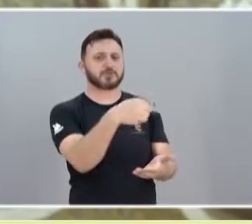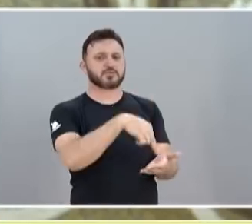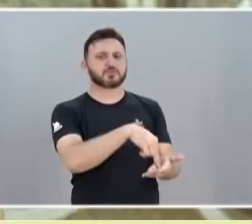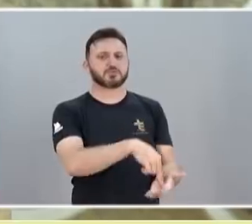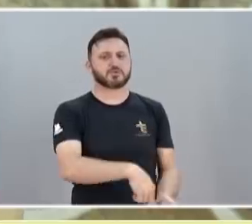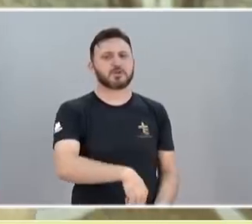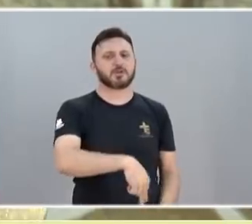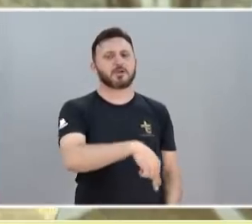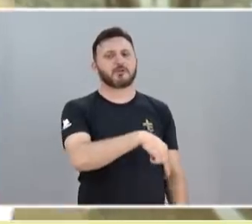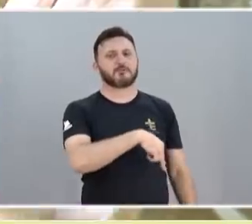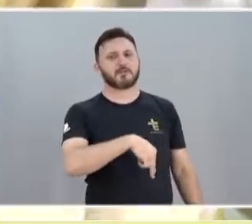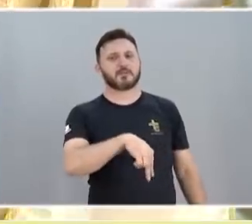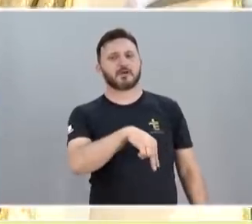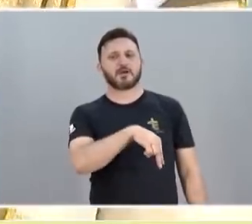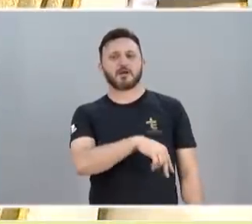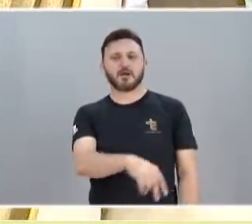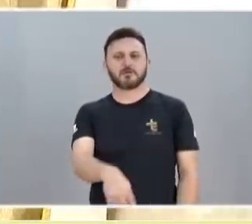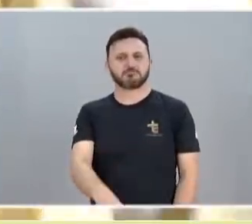cair, me ajude a